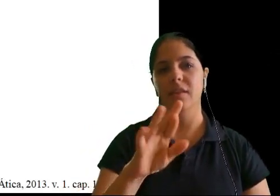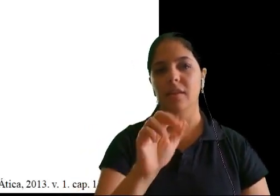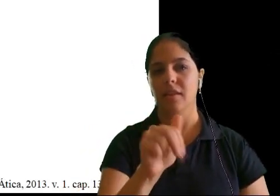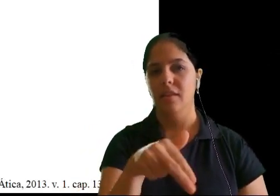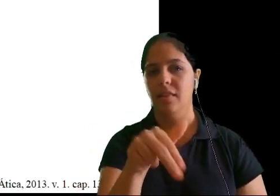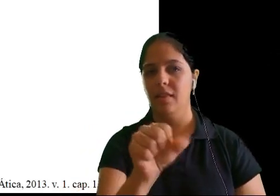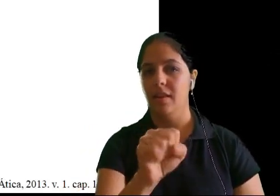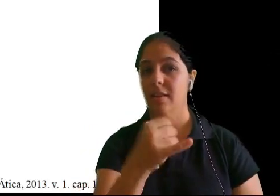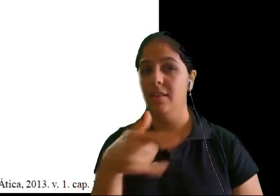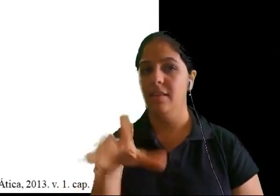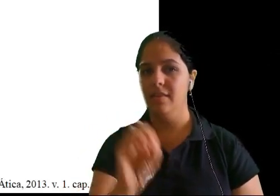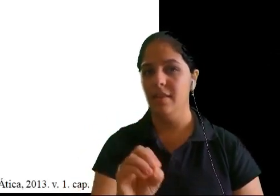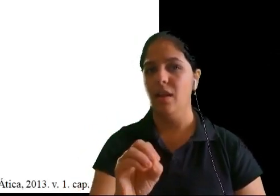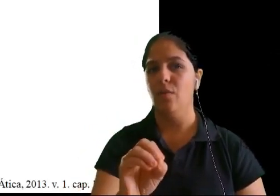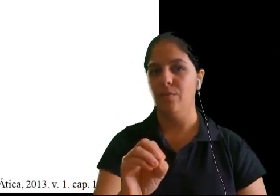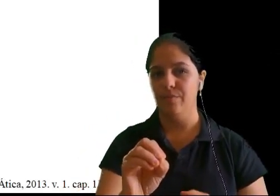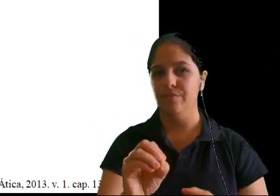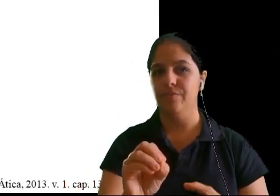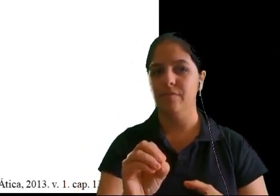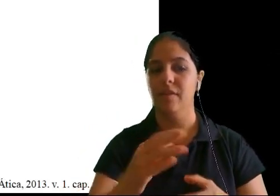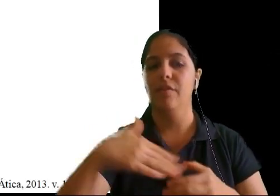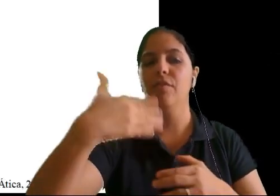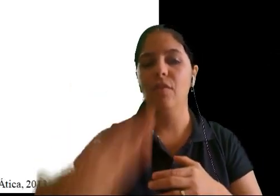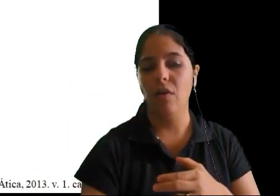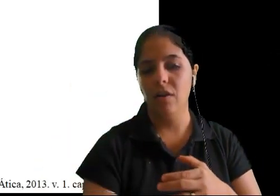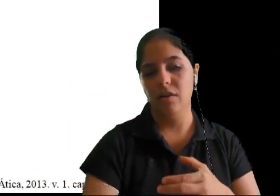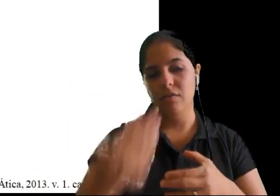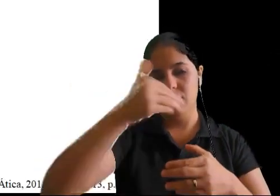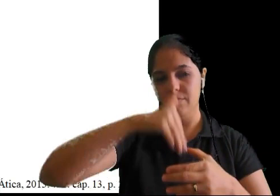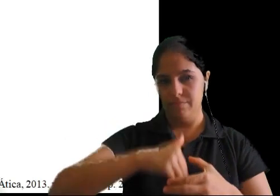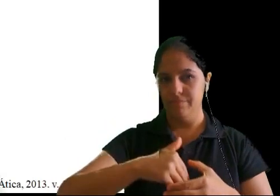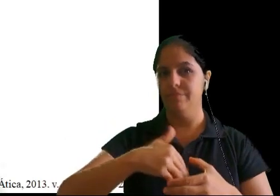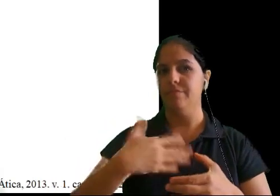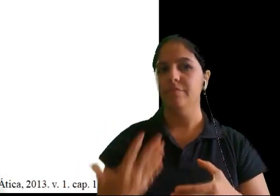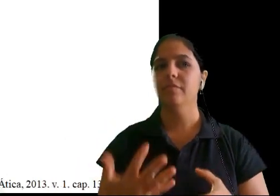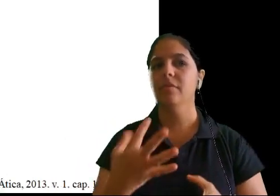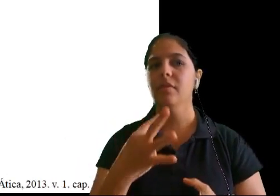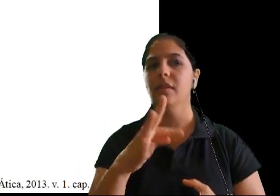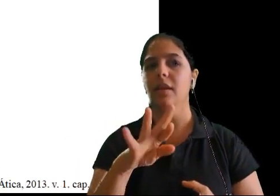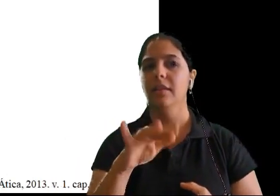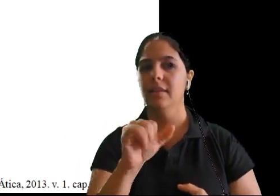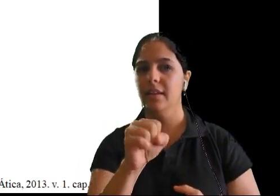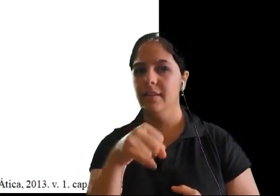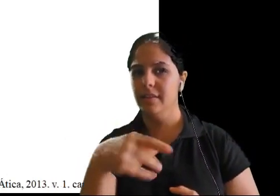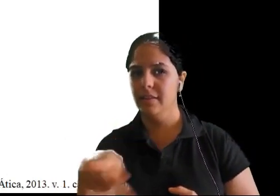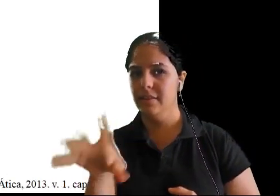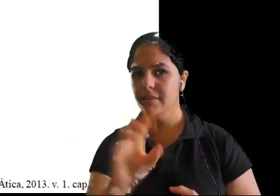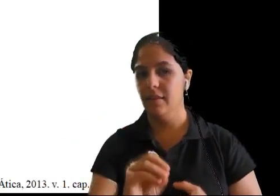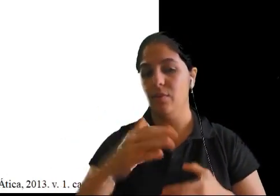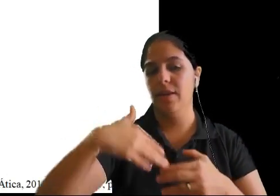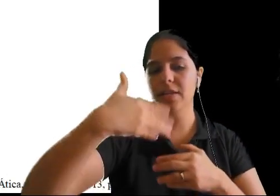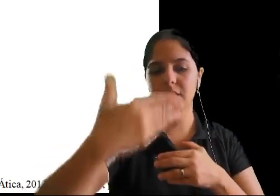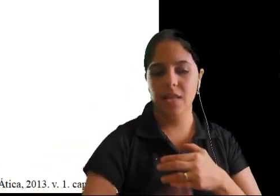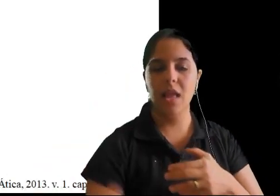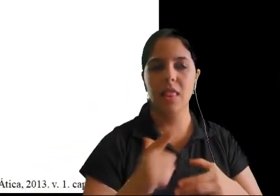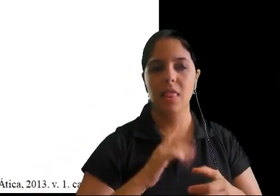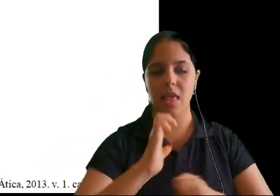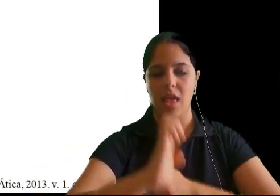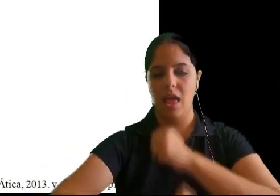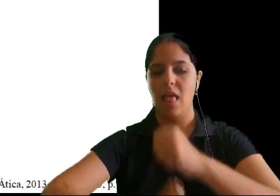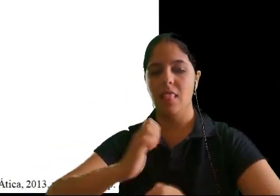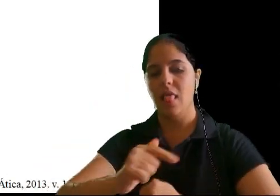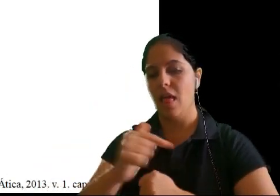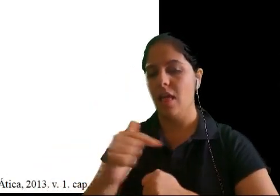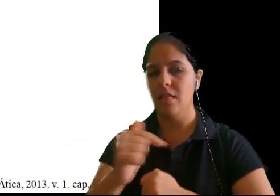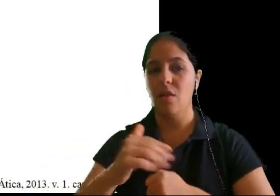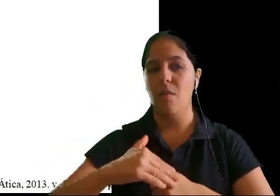transição podem ser de transição externa ou interna. Os elementos de transição externa possuem um